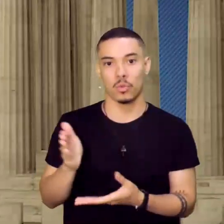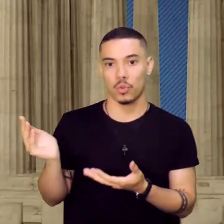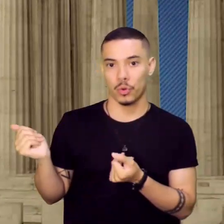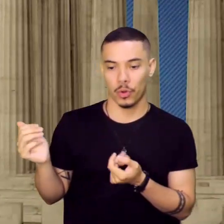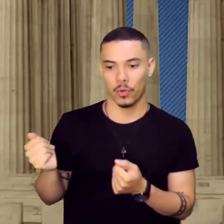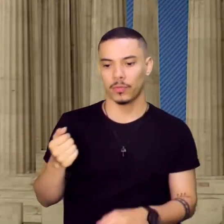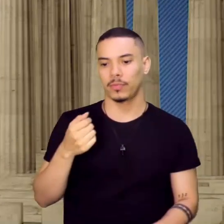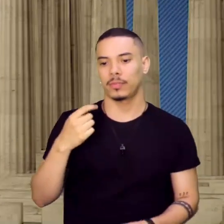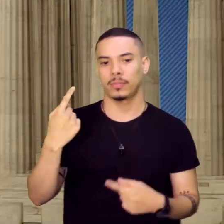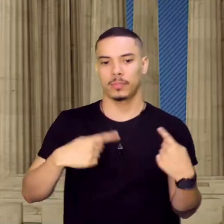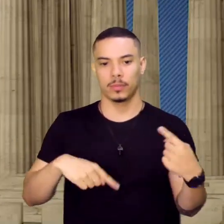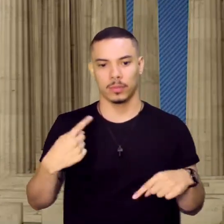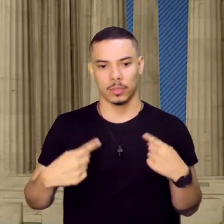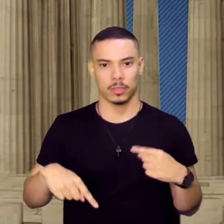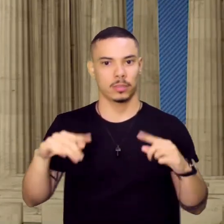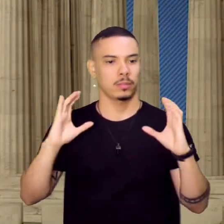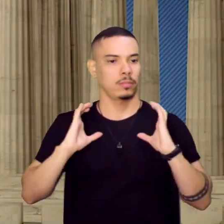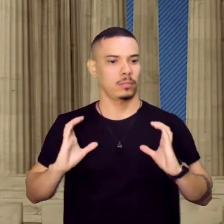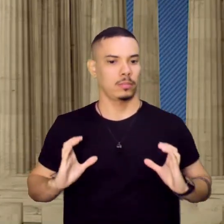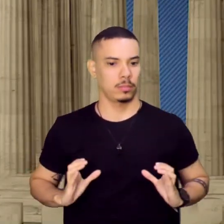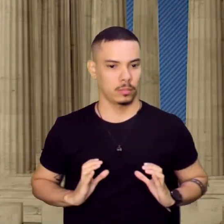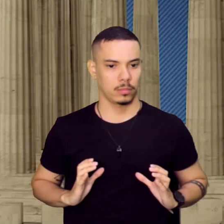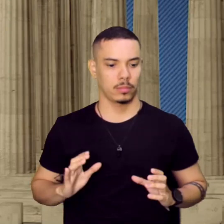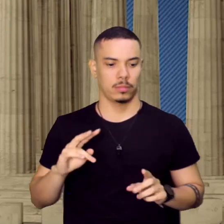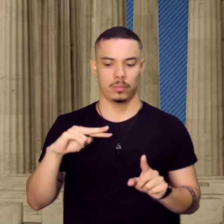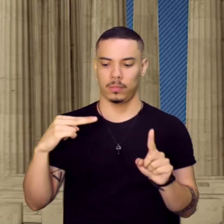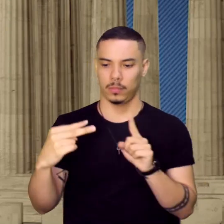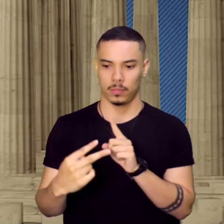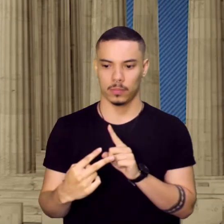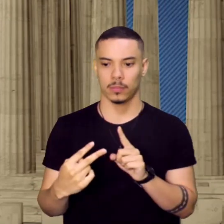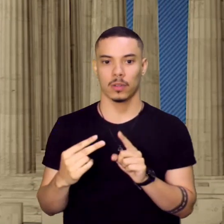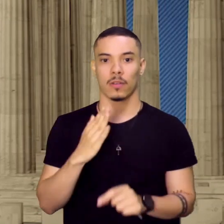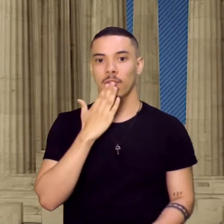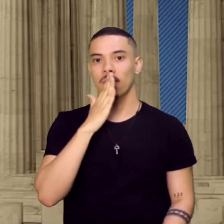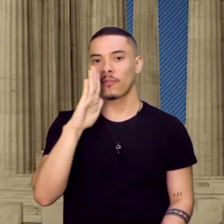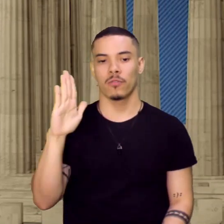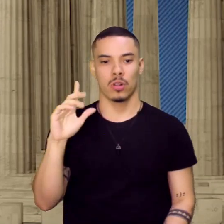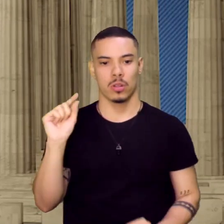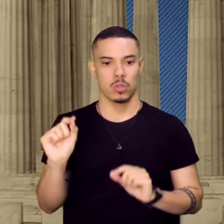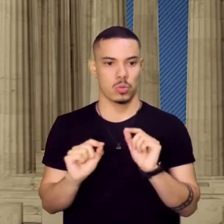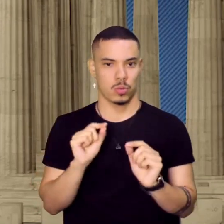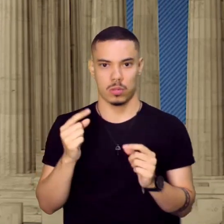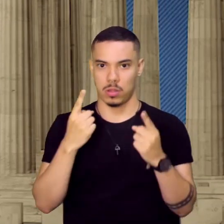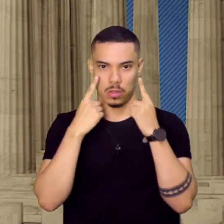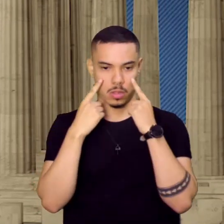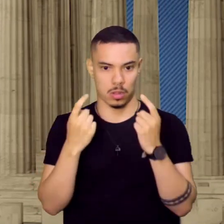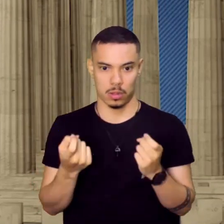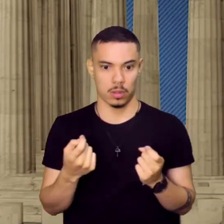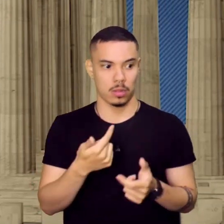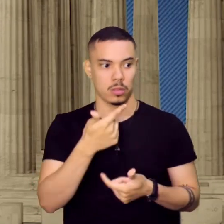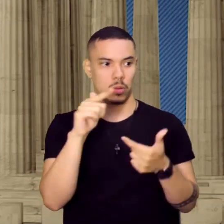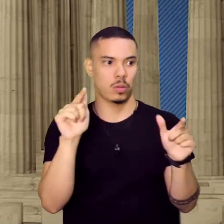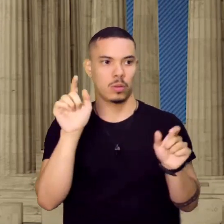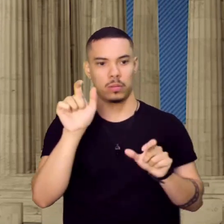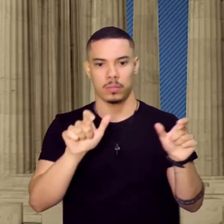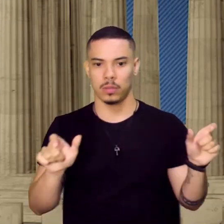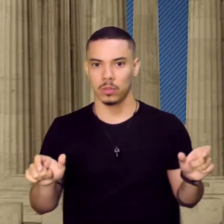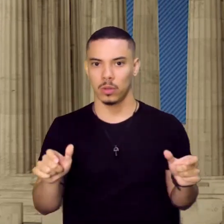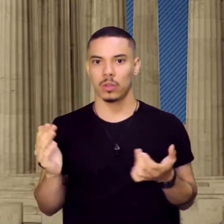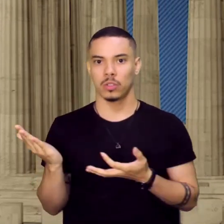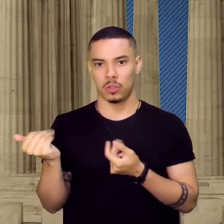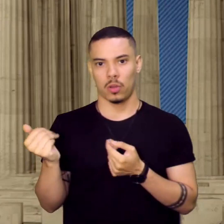enquanto cidadão né nessa perspectiva ela favorece o interesse para os outros jovens que possam